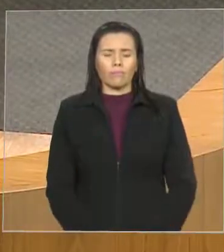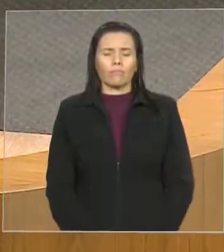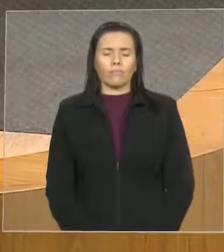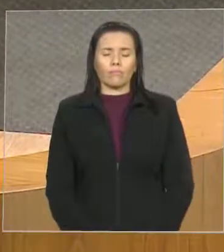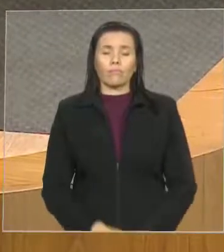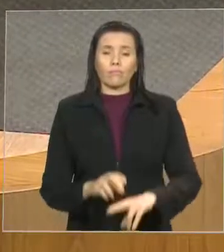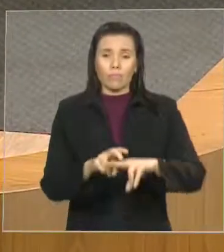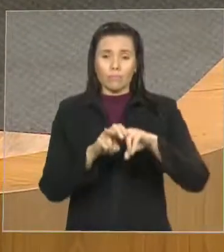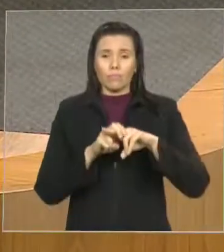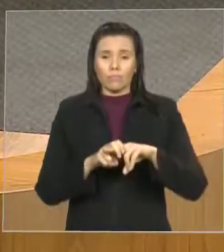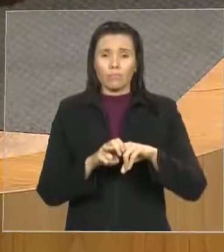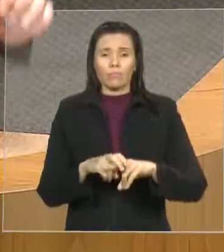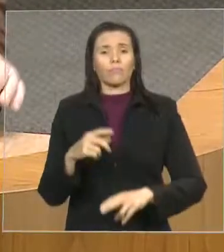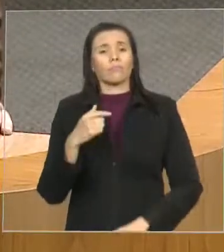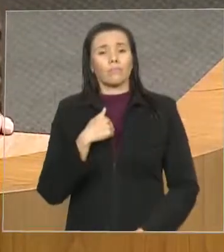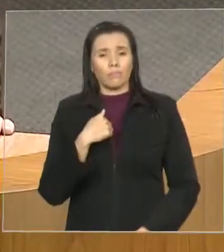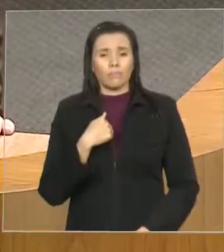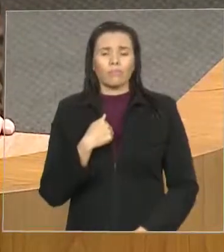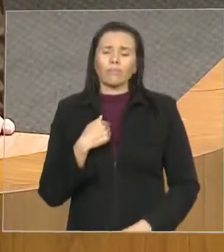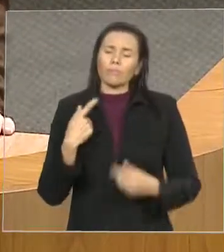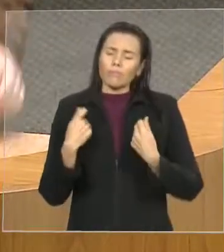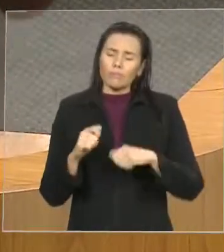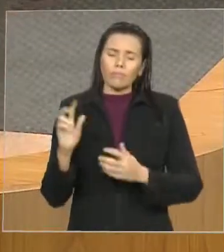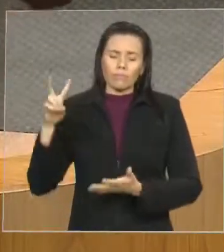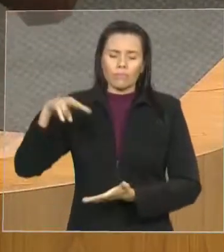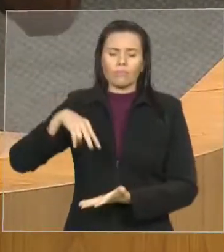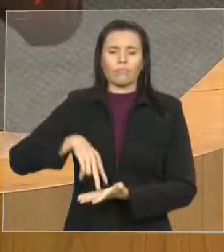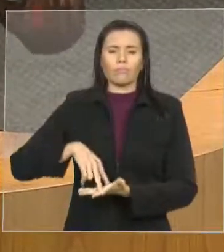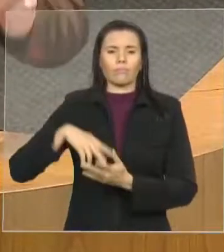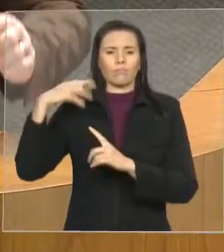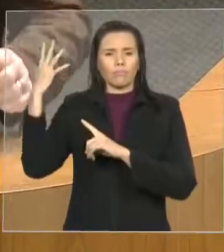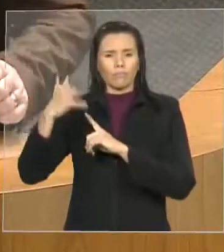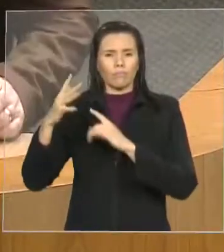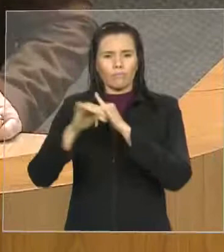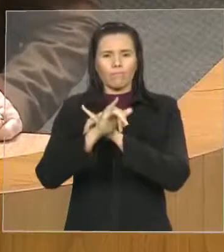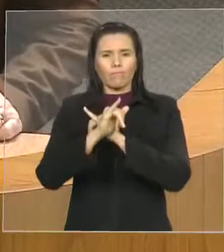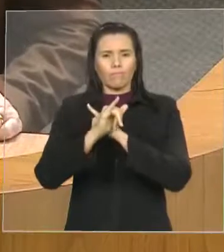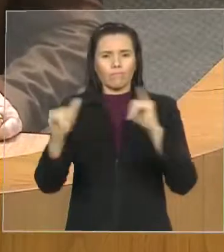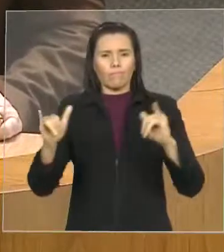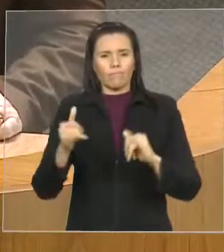para fazer este registro muito especial.